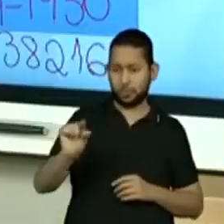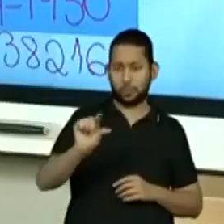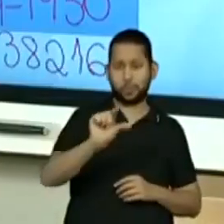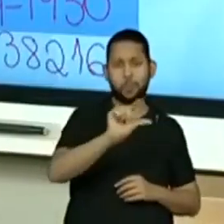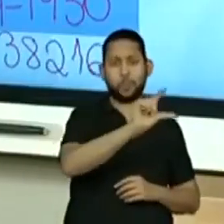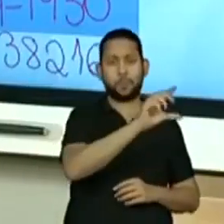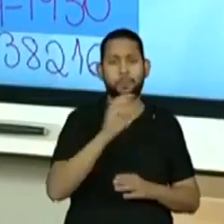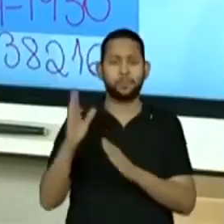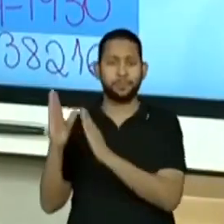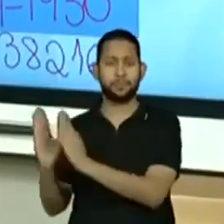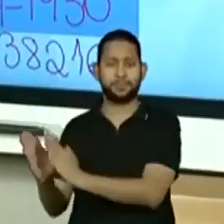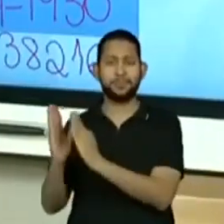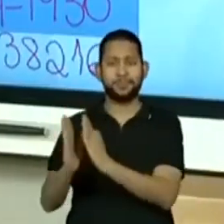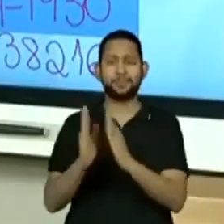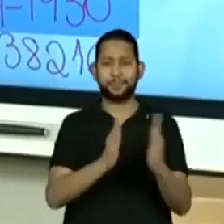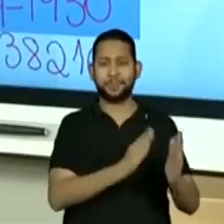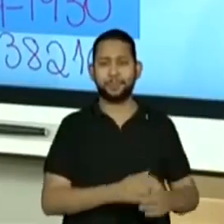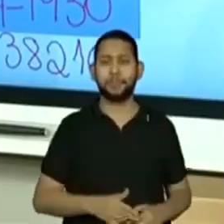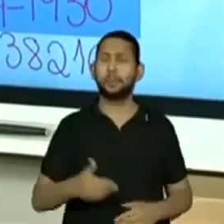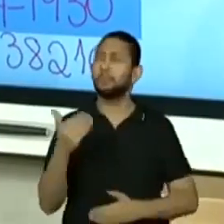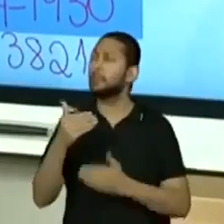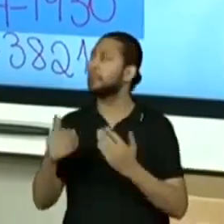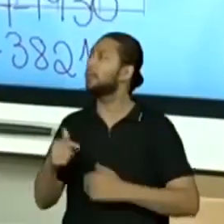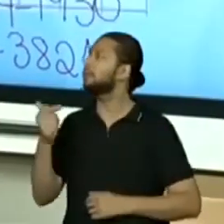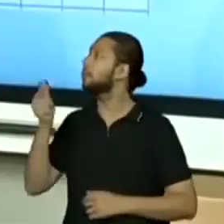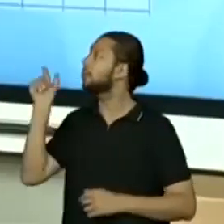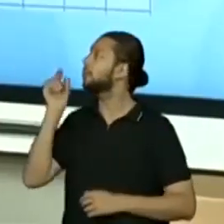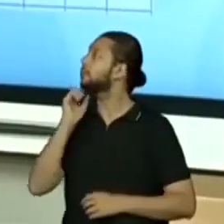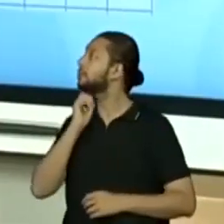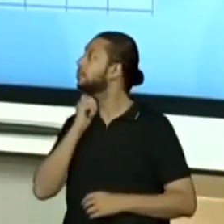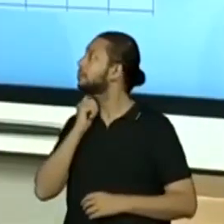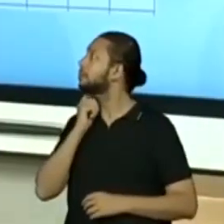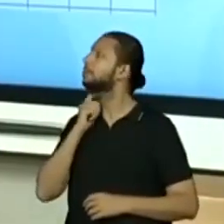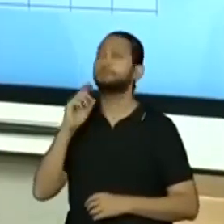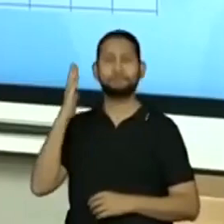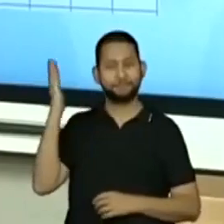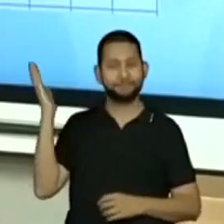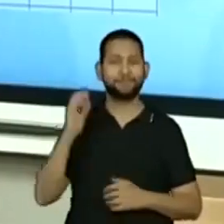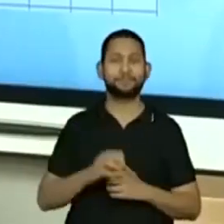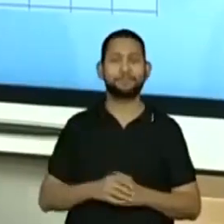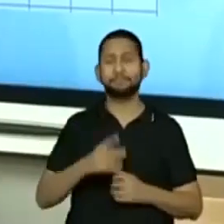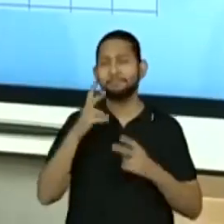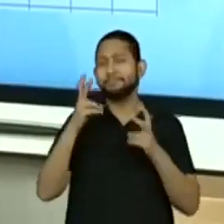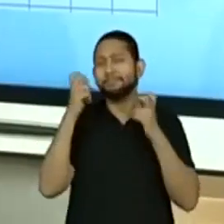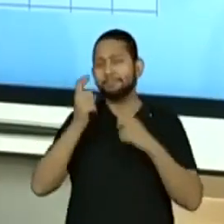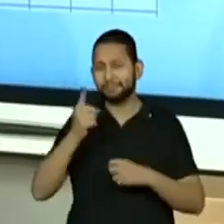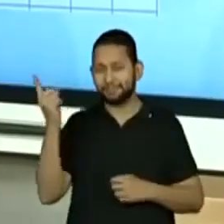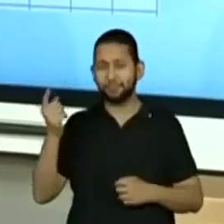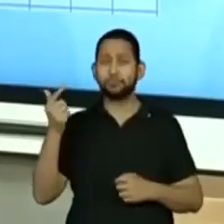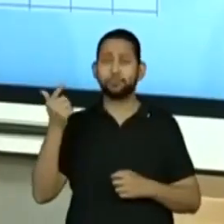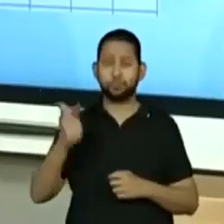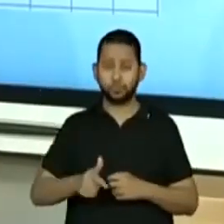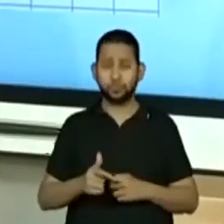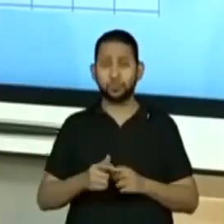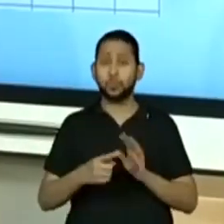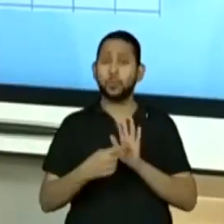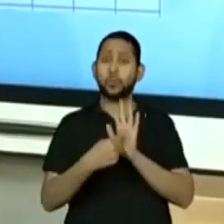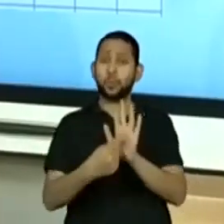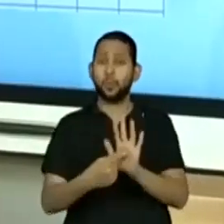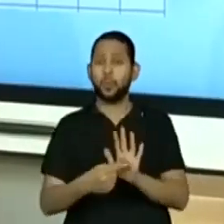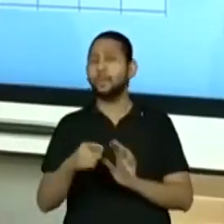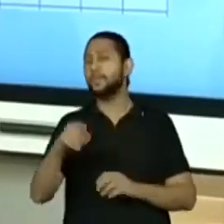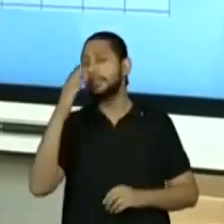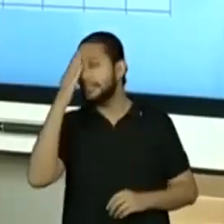nos nossos numerais. Próximo slide, por favor. Reparem aí que eu trouxe agora um outro